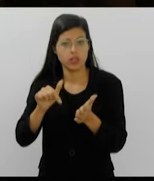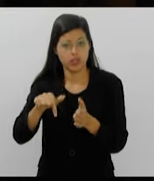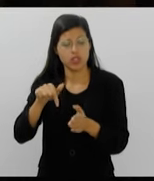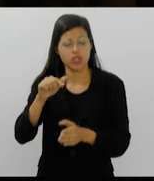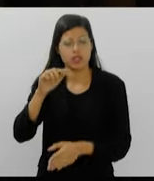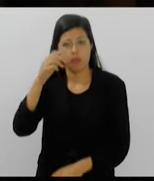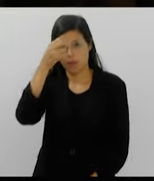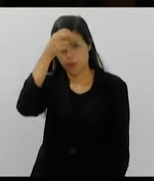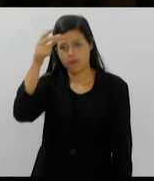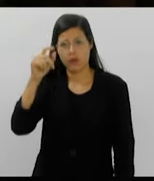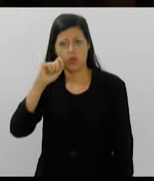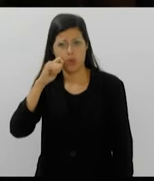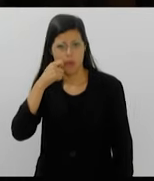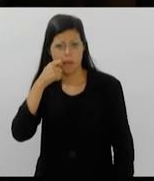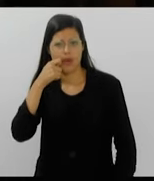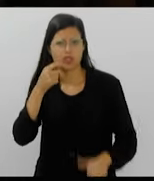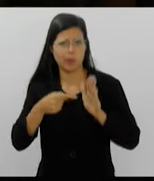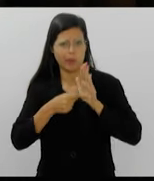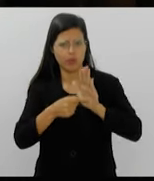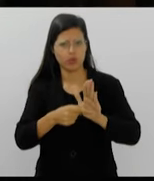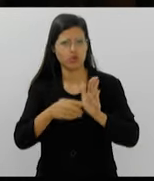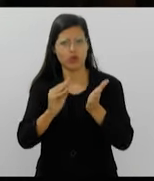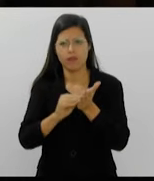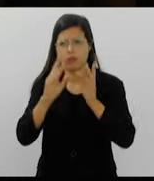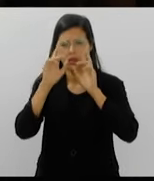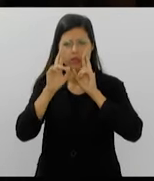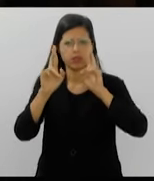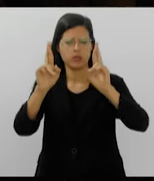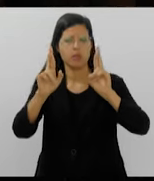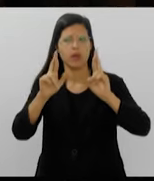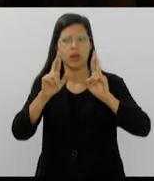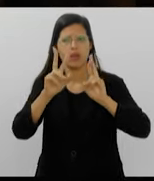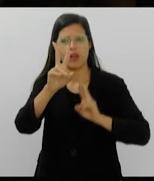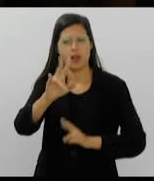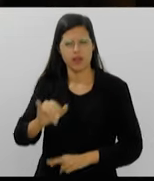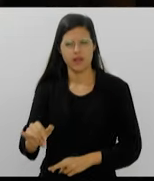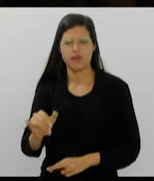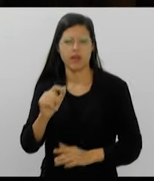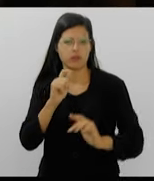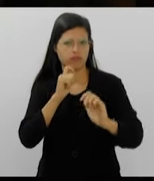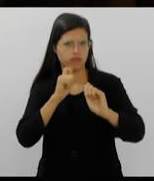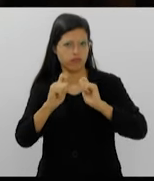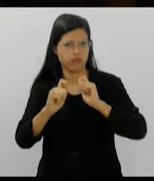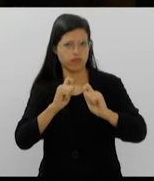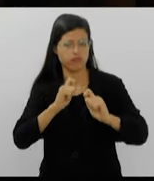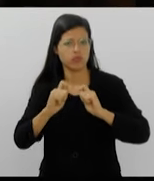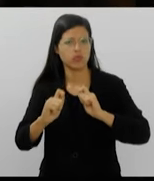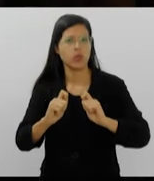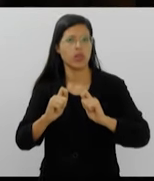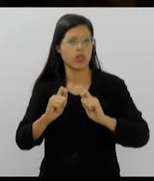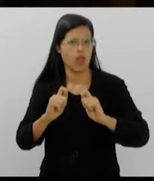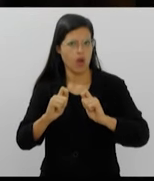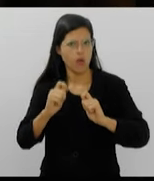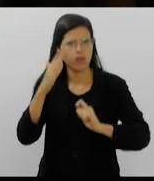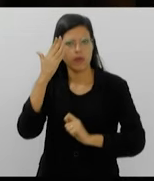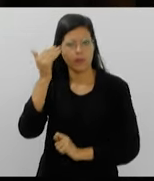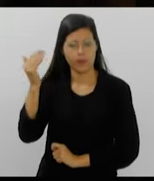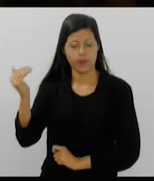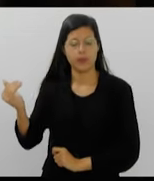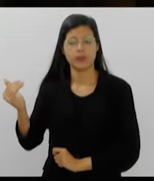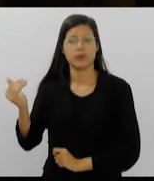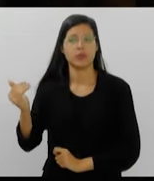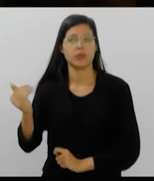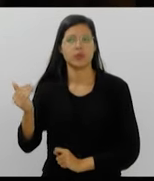Paes. A partir do momento que o senhor Eduardo Paes vai a um jornal de grande circulação